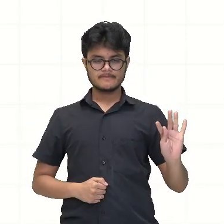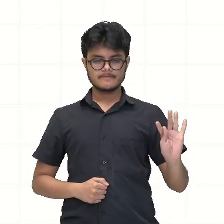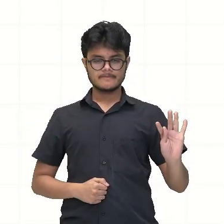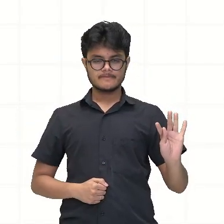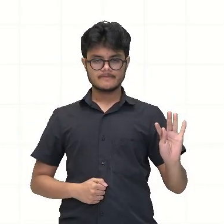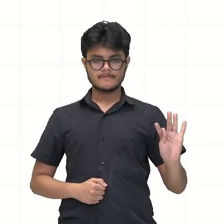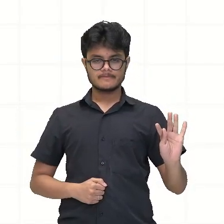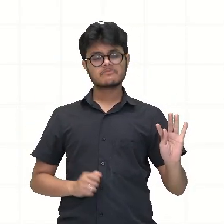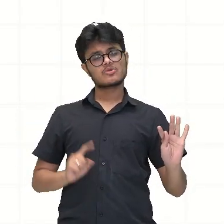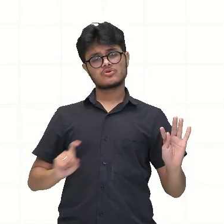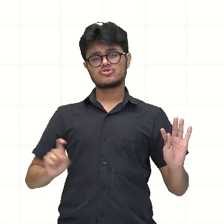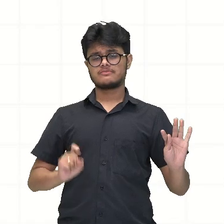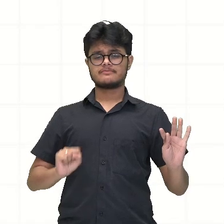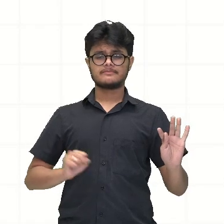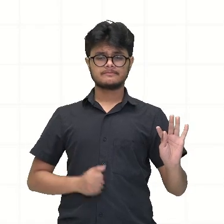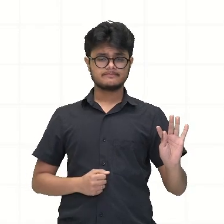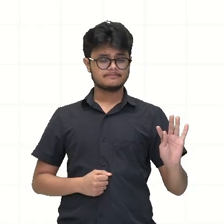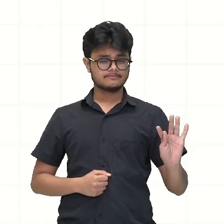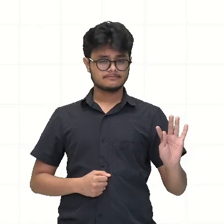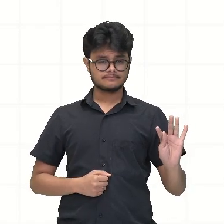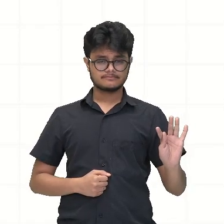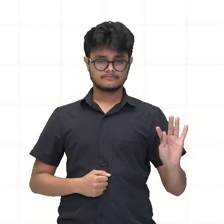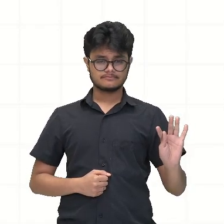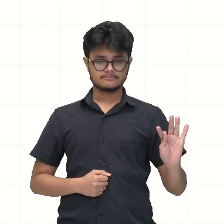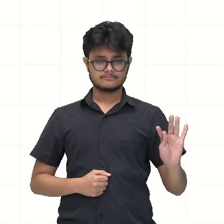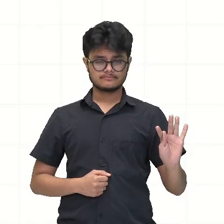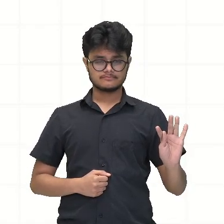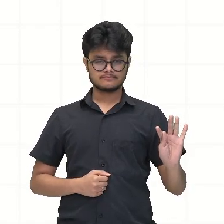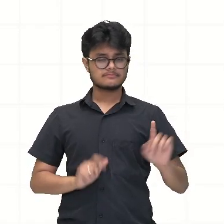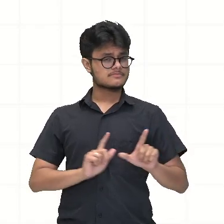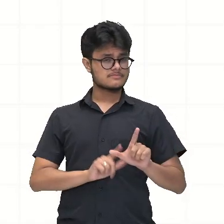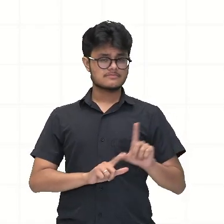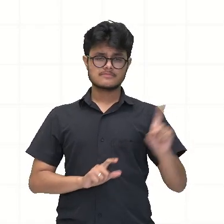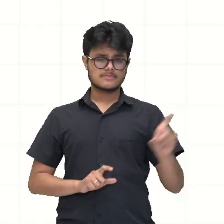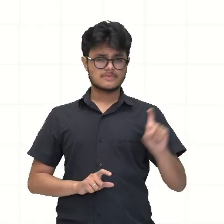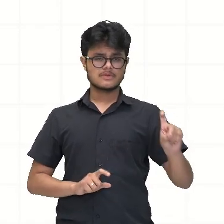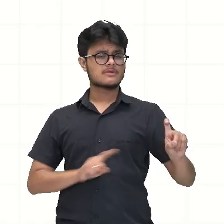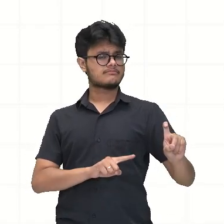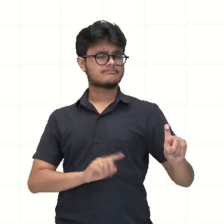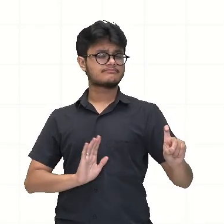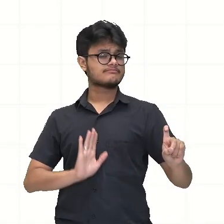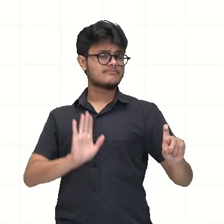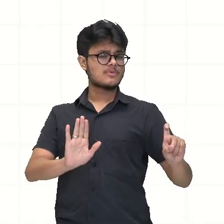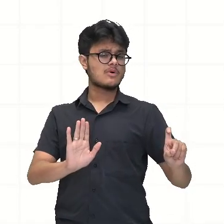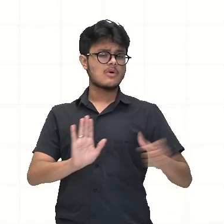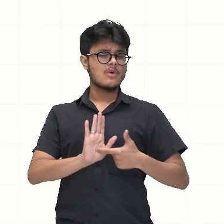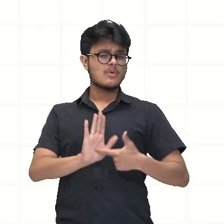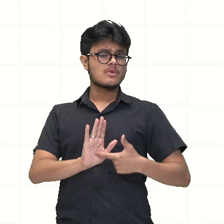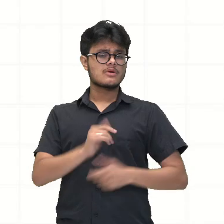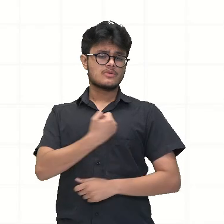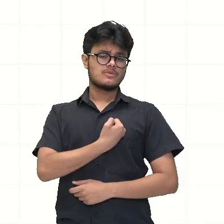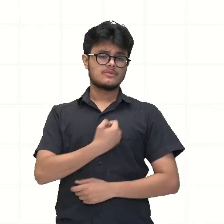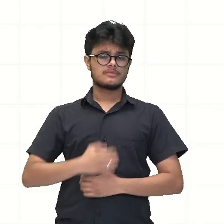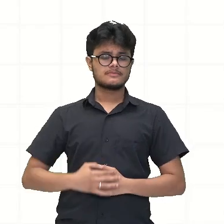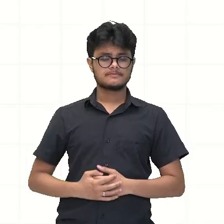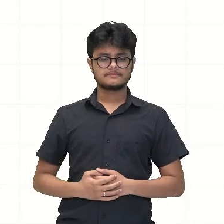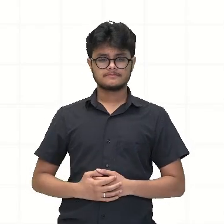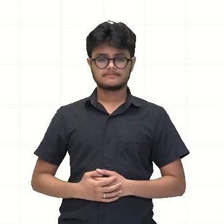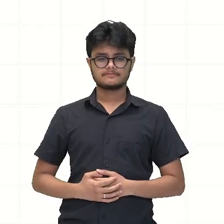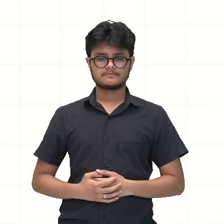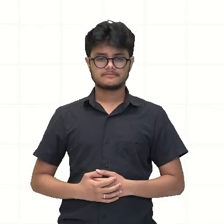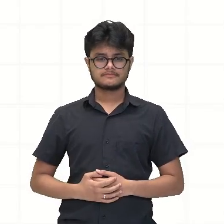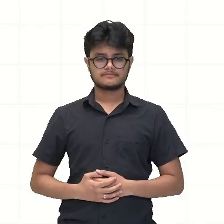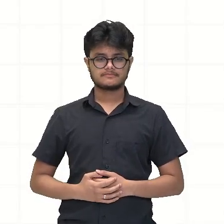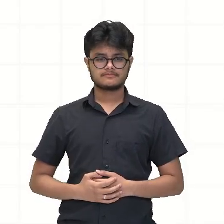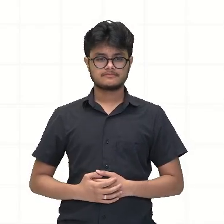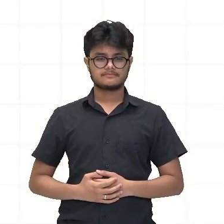um X aqui também, né? Porque essa letra aí só está representando um valor que a gente não conhece ainda, né? Eu